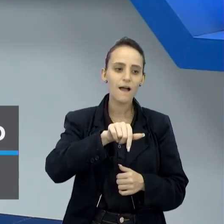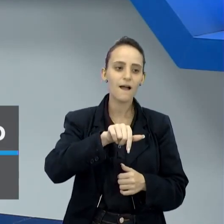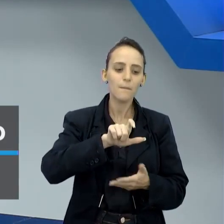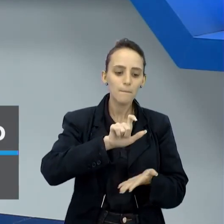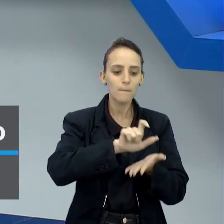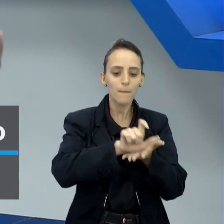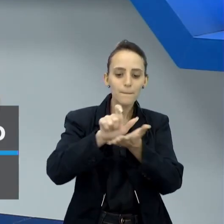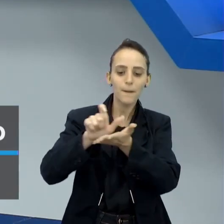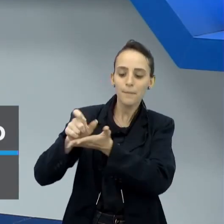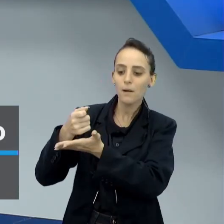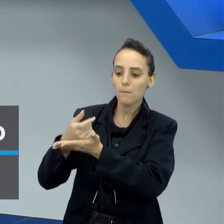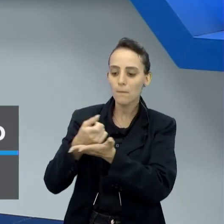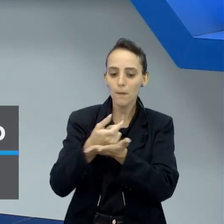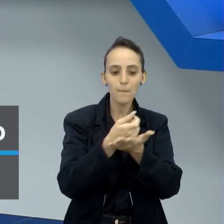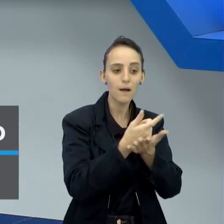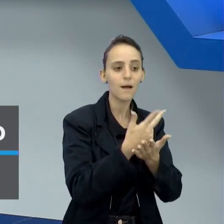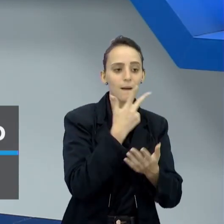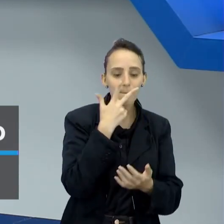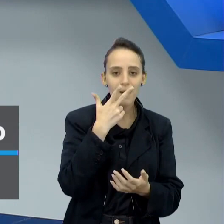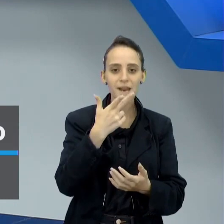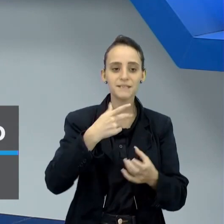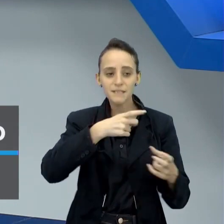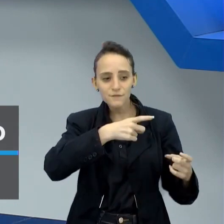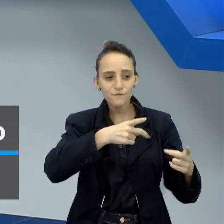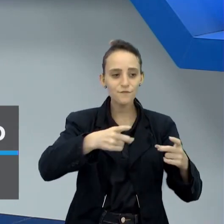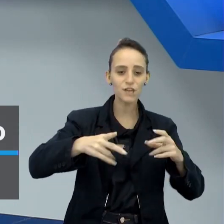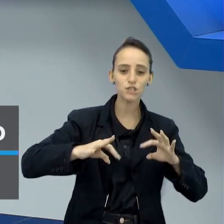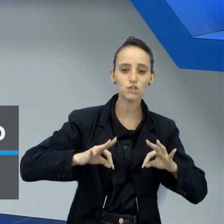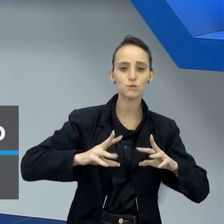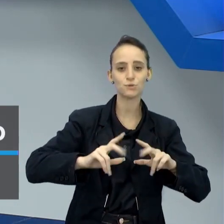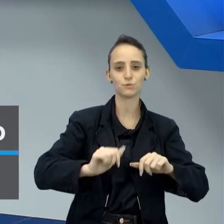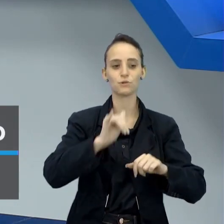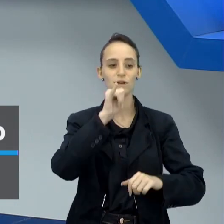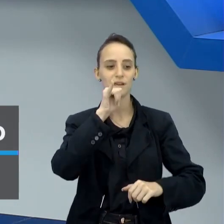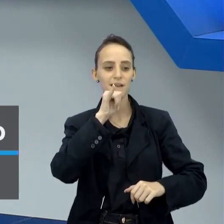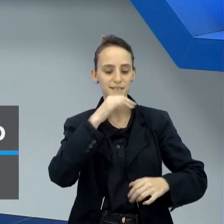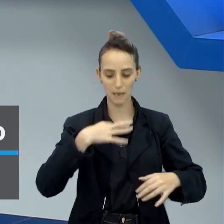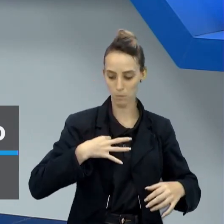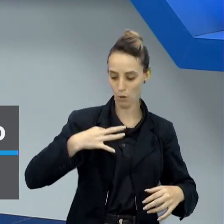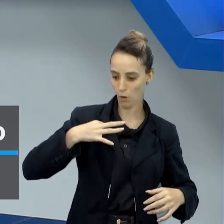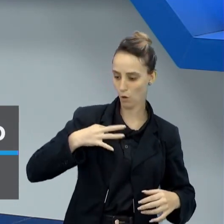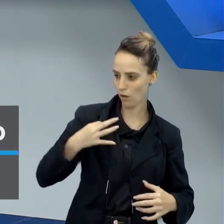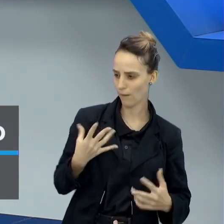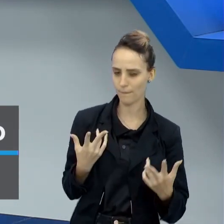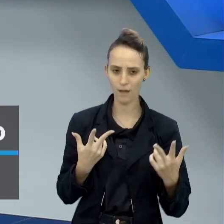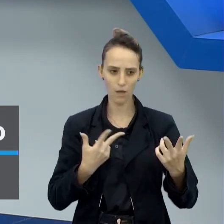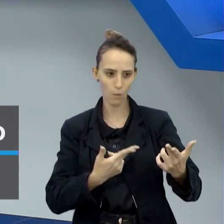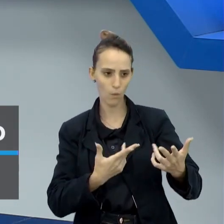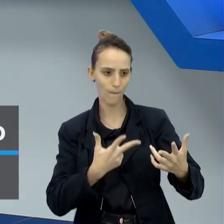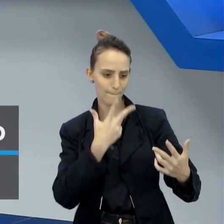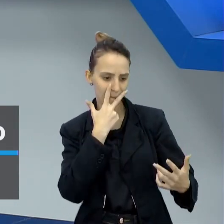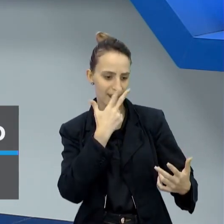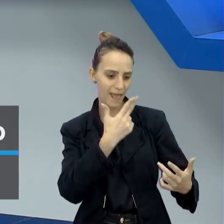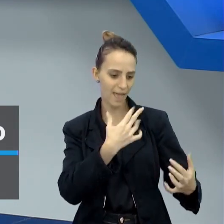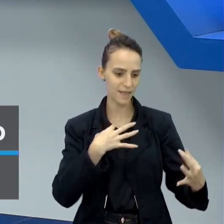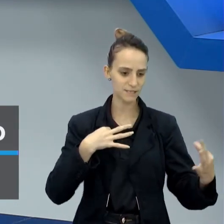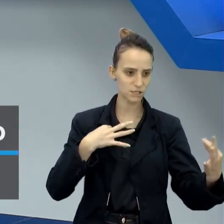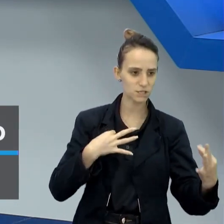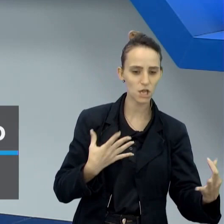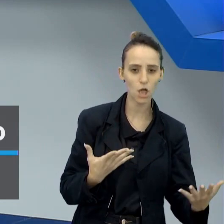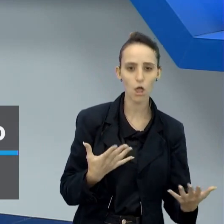passa a mercantilizar tudo. Né, são as mesmas formas de vestir, né, são os mesmos jogos, são os